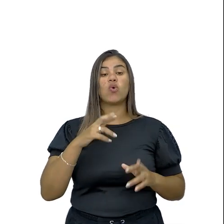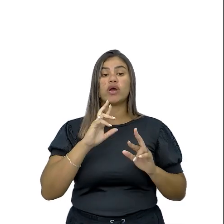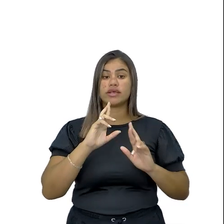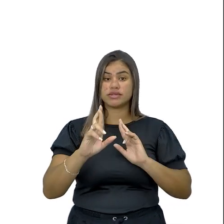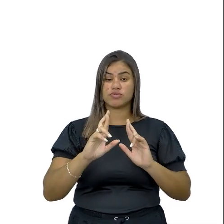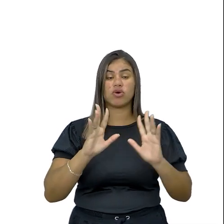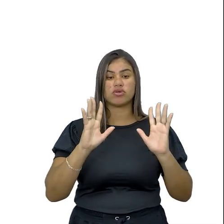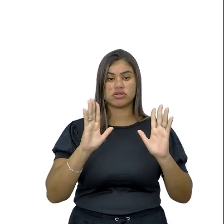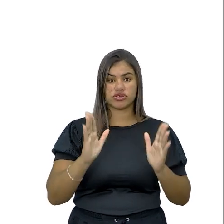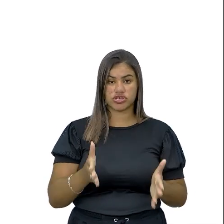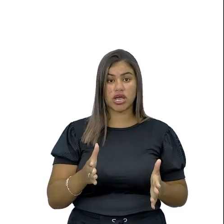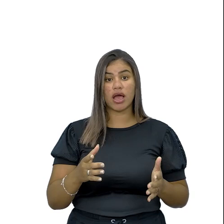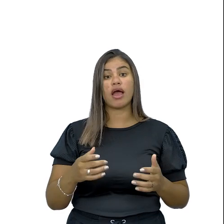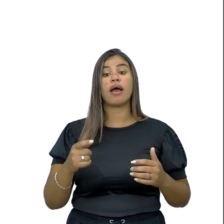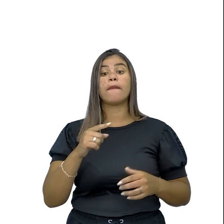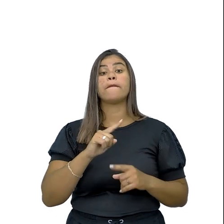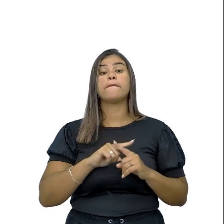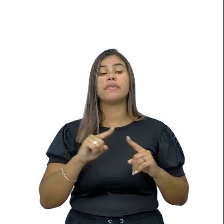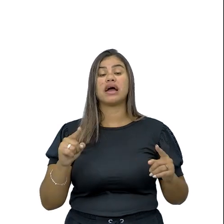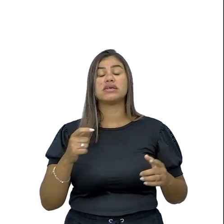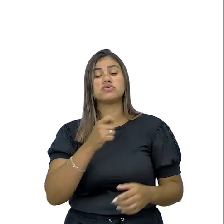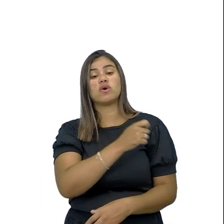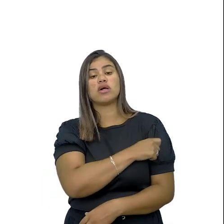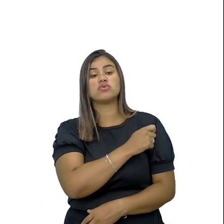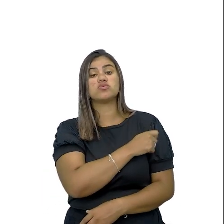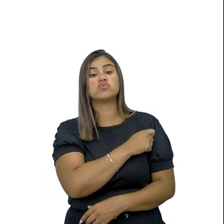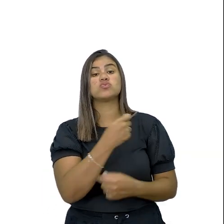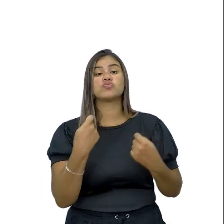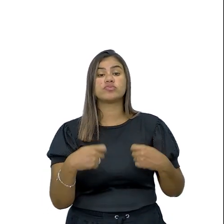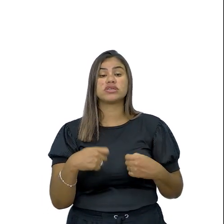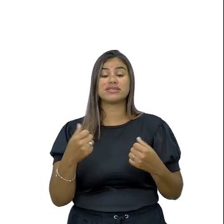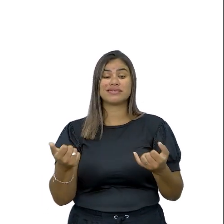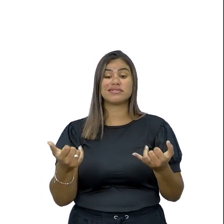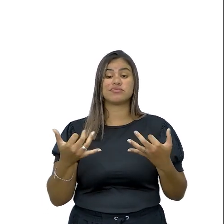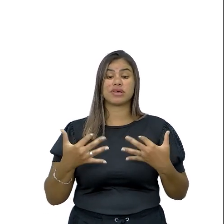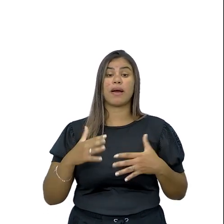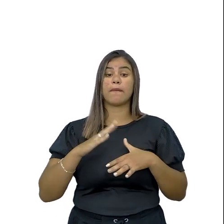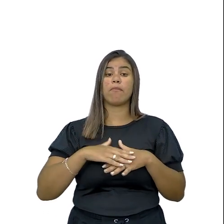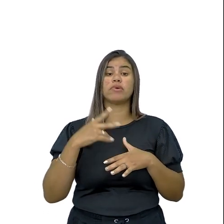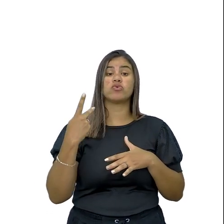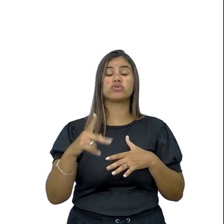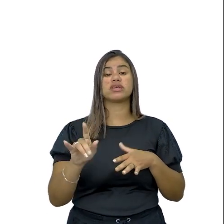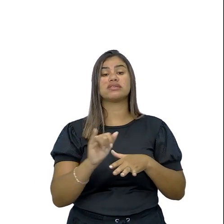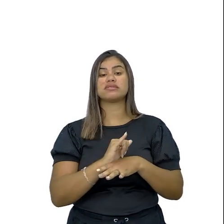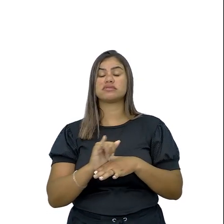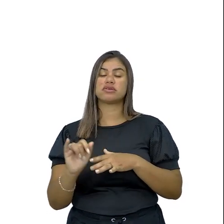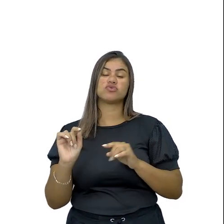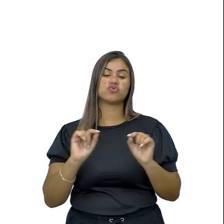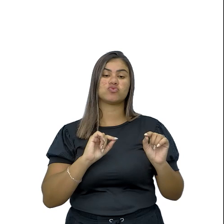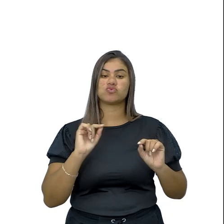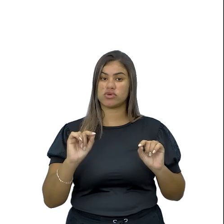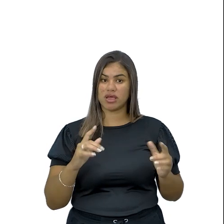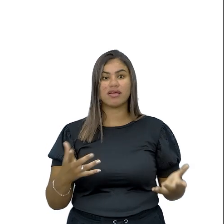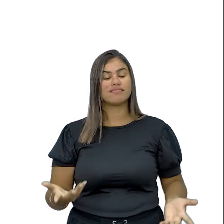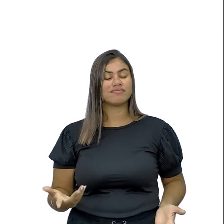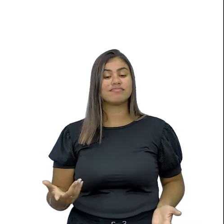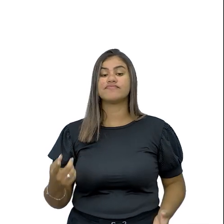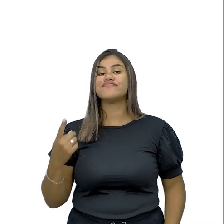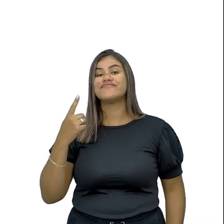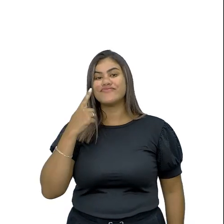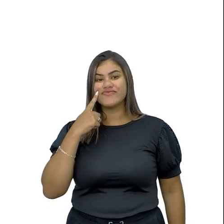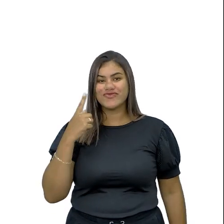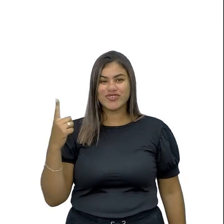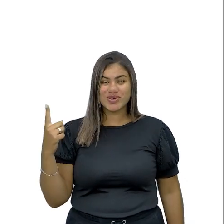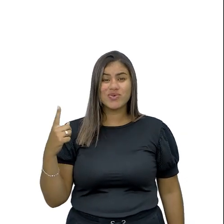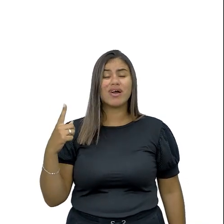ainda que eu desse a solução, mas que eu pedisse para que ele tentasse me explicar o que aconteceu. Gente, isso